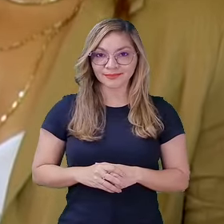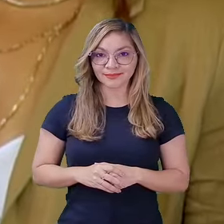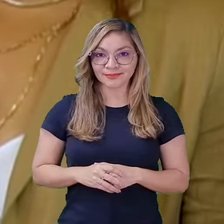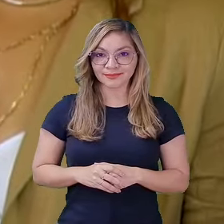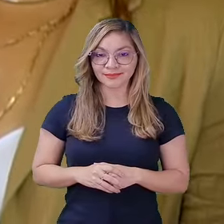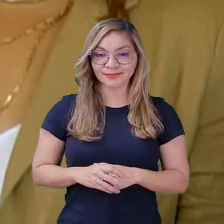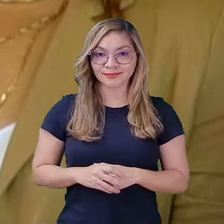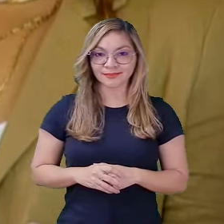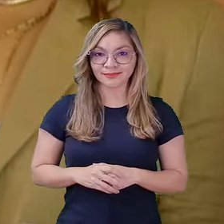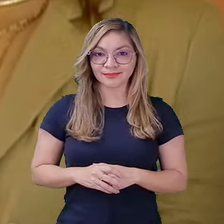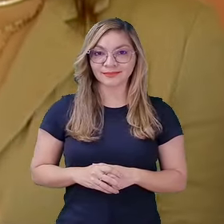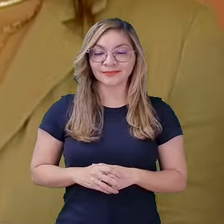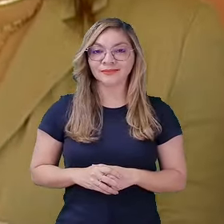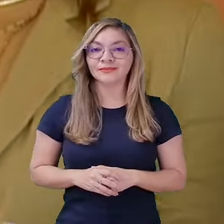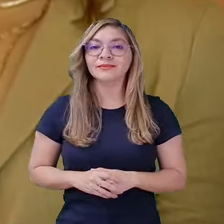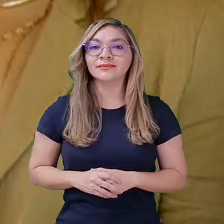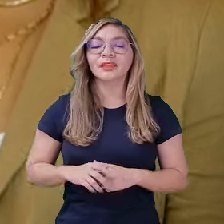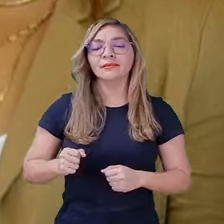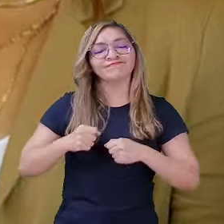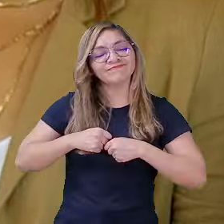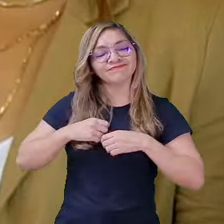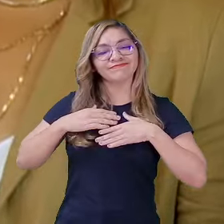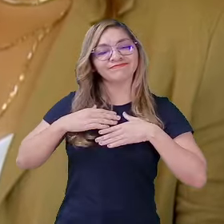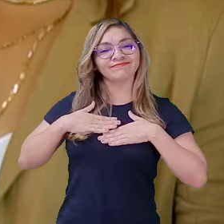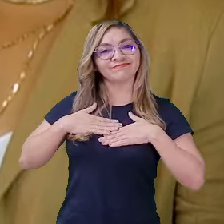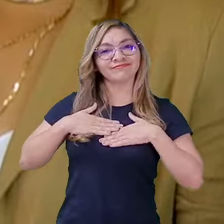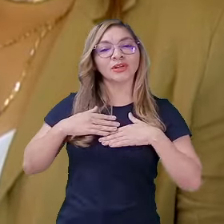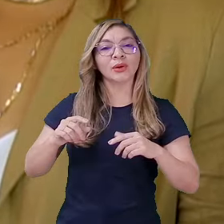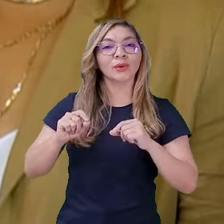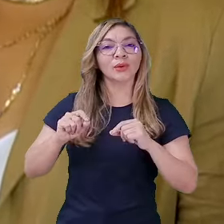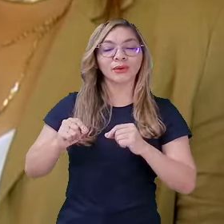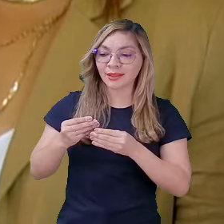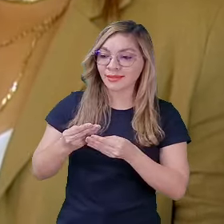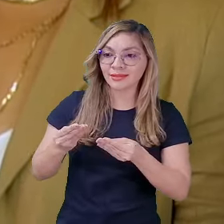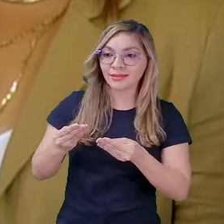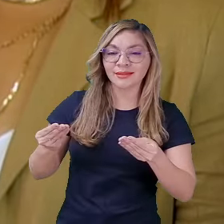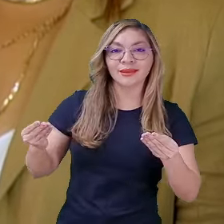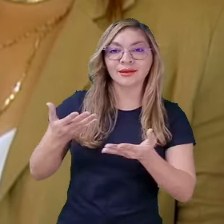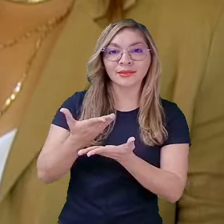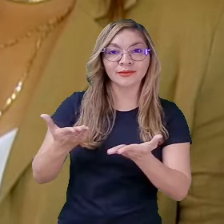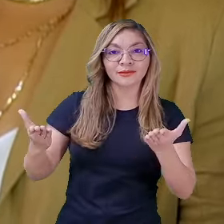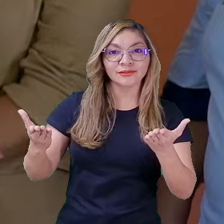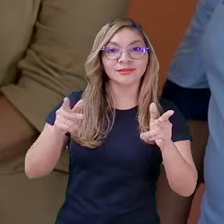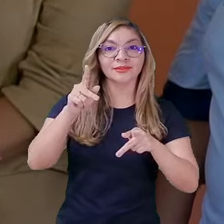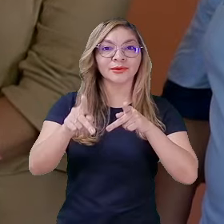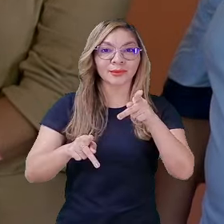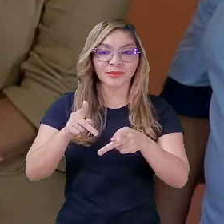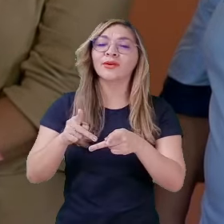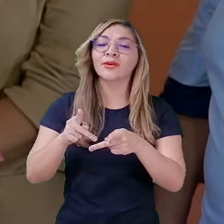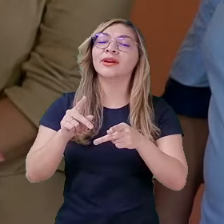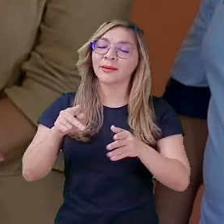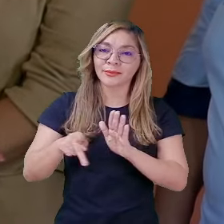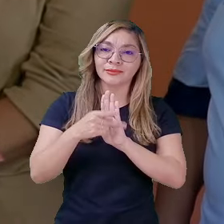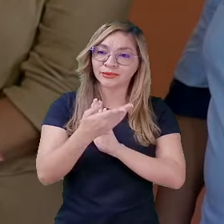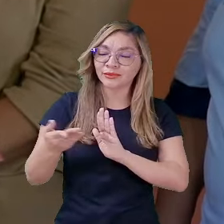Quero dizer que é uma satisfação poder entregar isso aqui para vocês, isso aqui é de vocês. E quando eu idealizei, eu estava falando